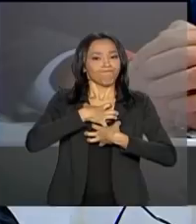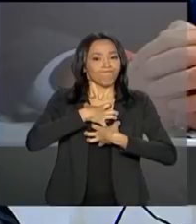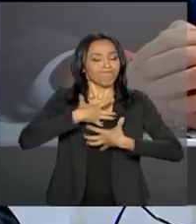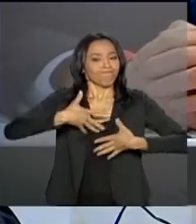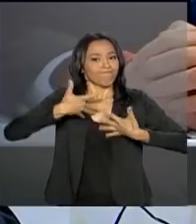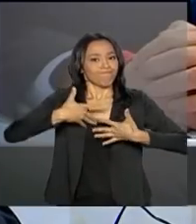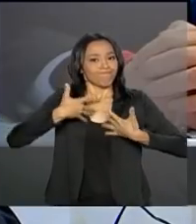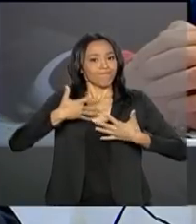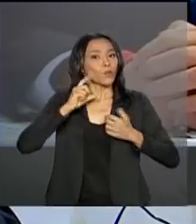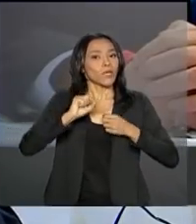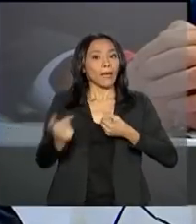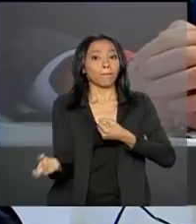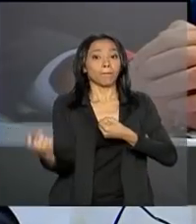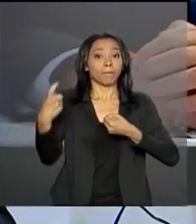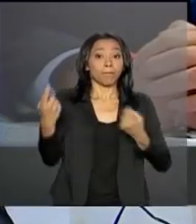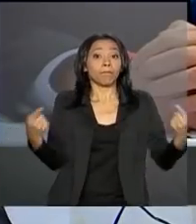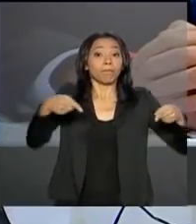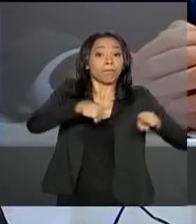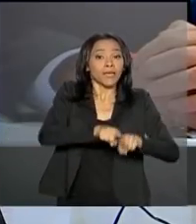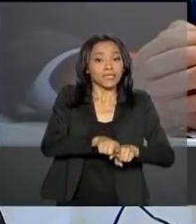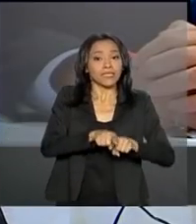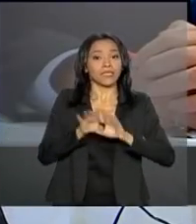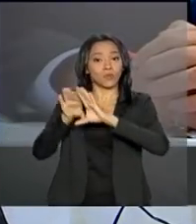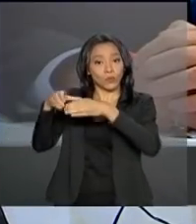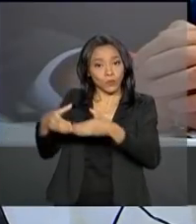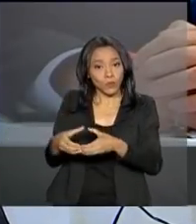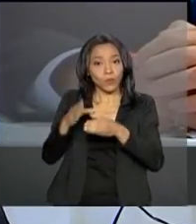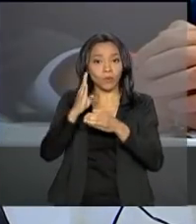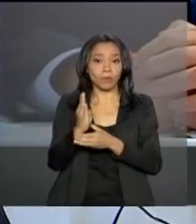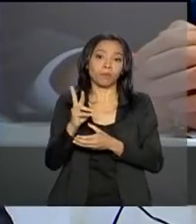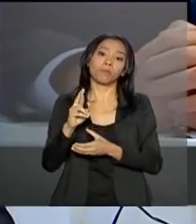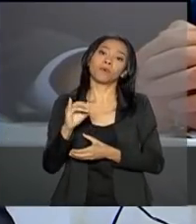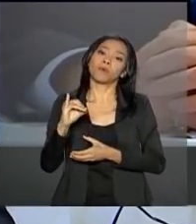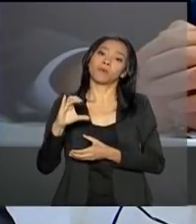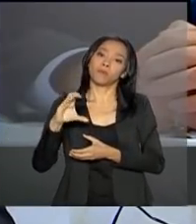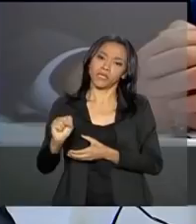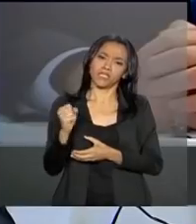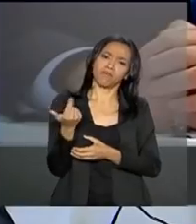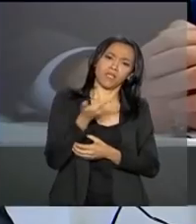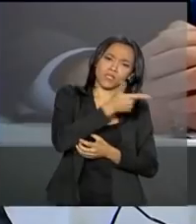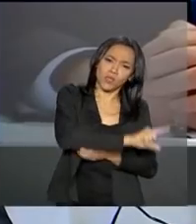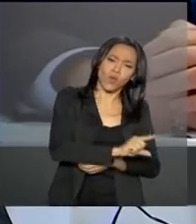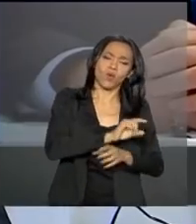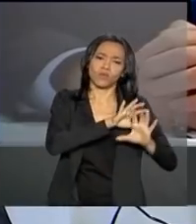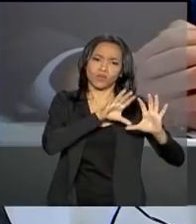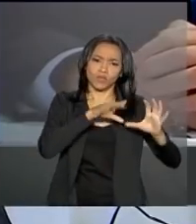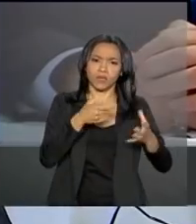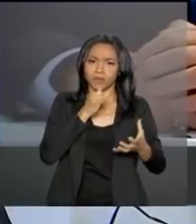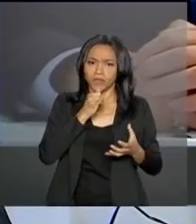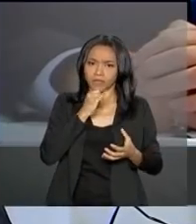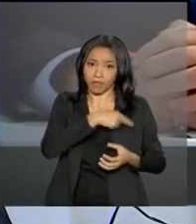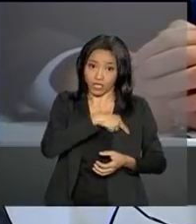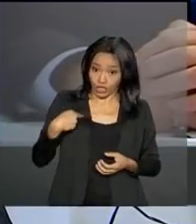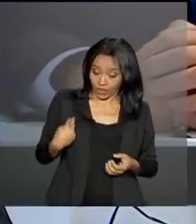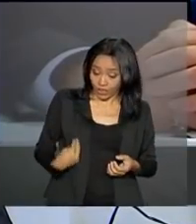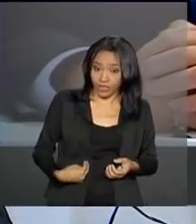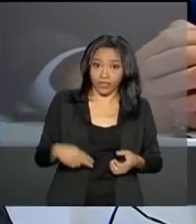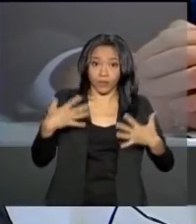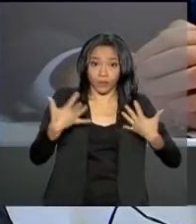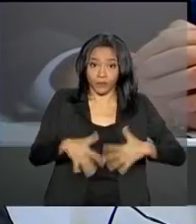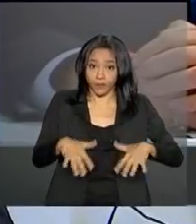parceria do brics para nova revolução industrial iniciativa fineza que conta com amplo apoio